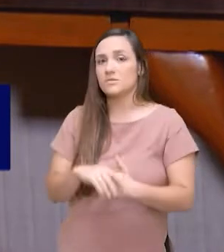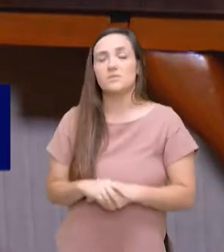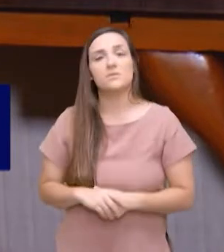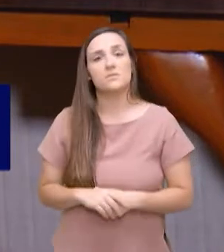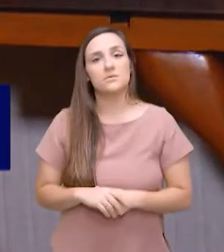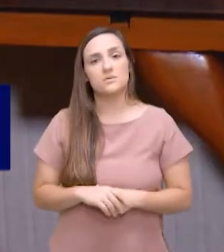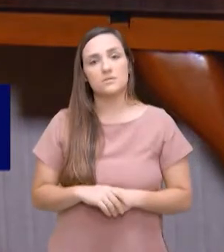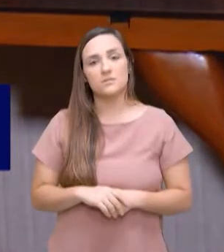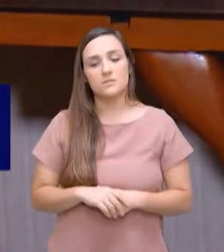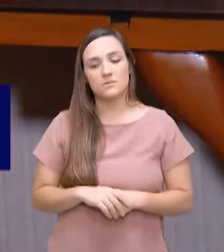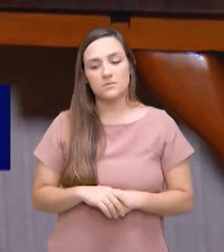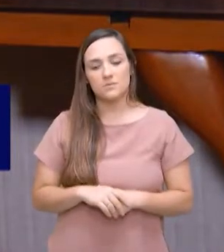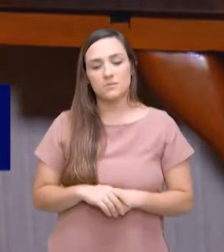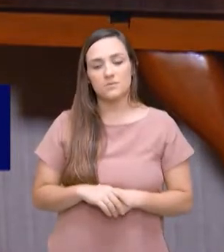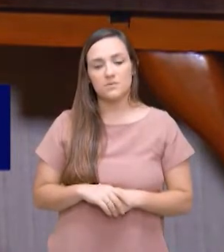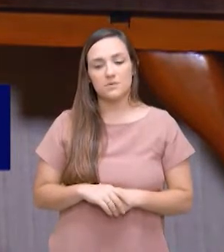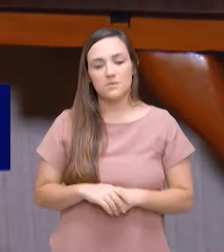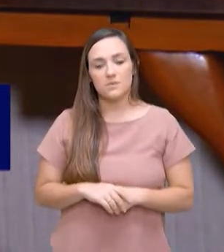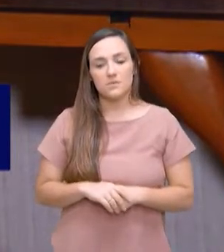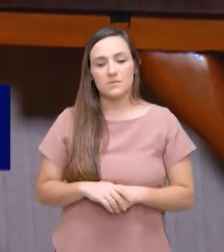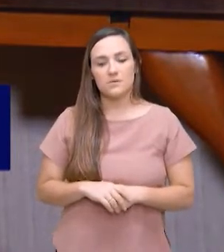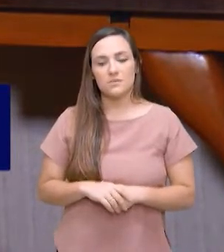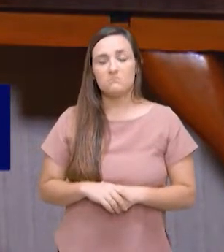E resolveram indicar-me.